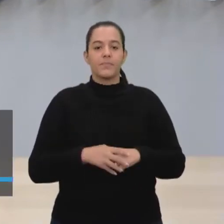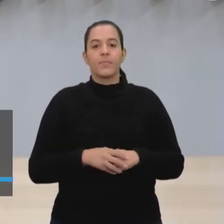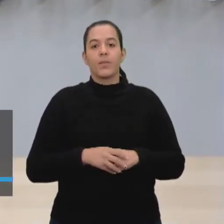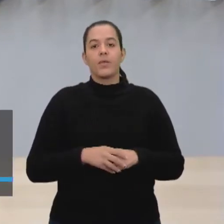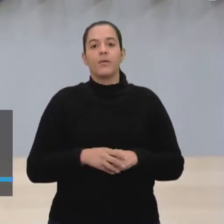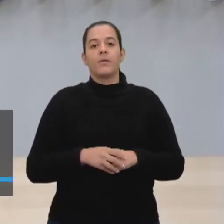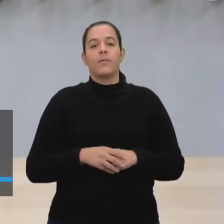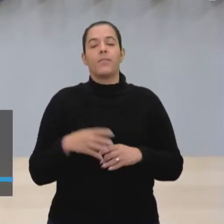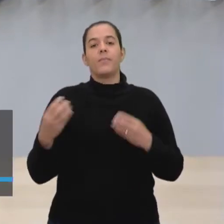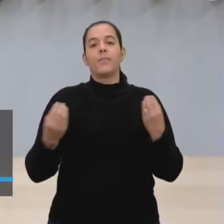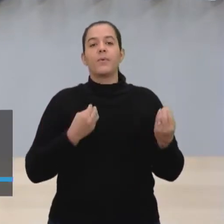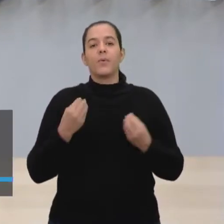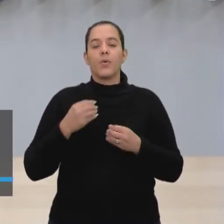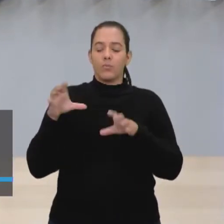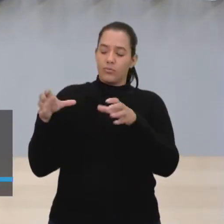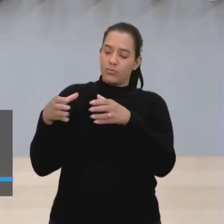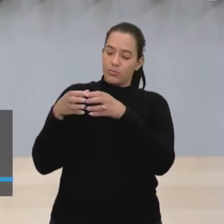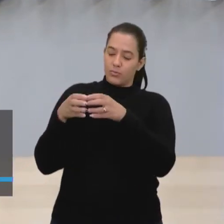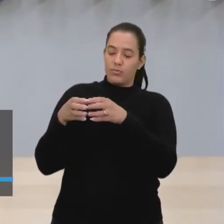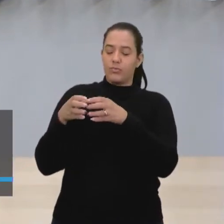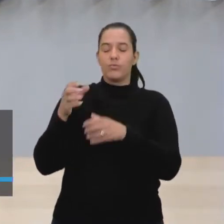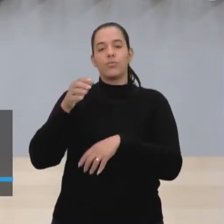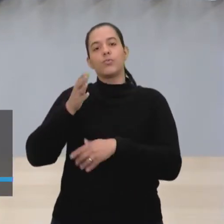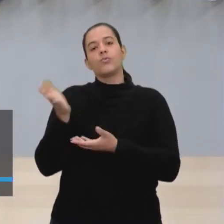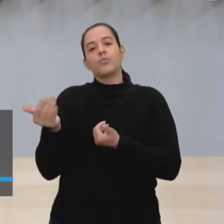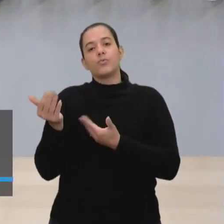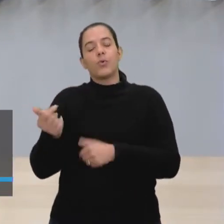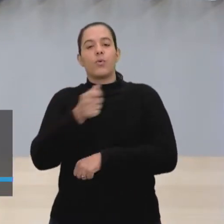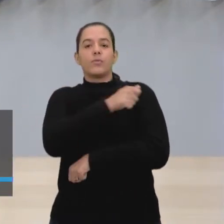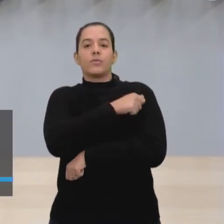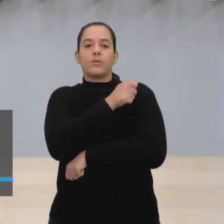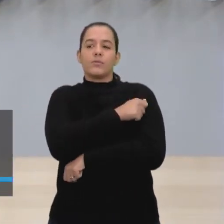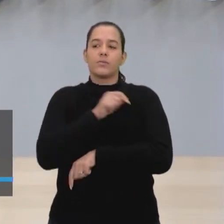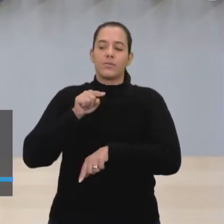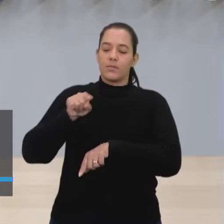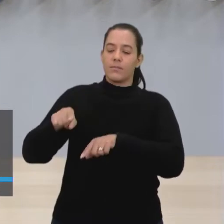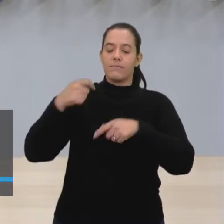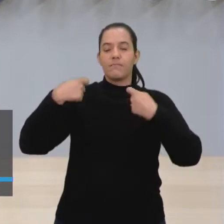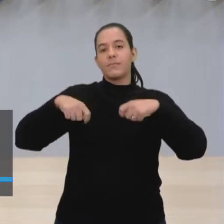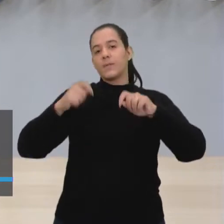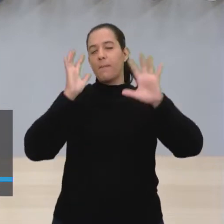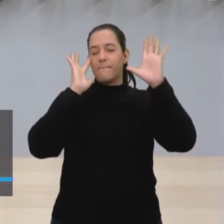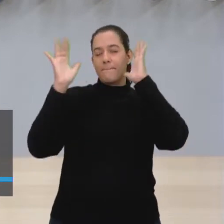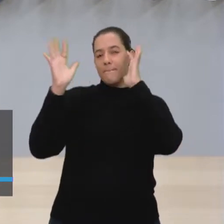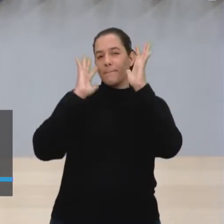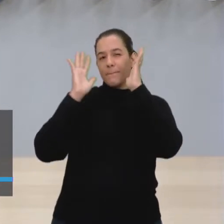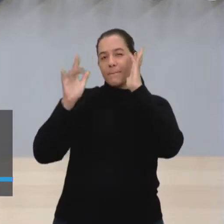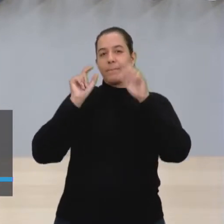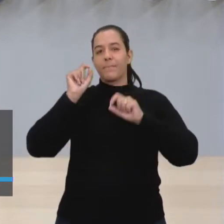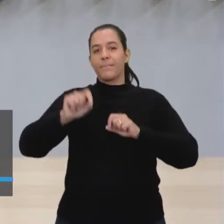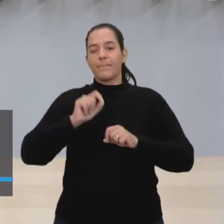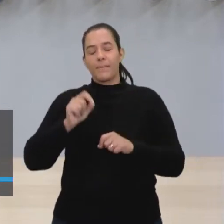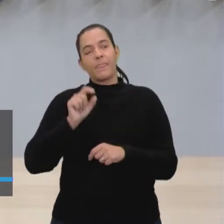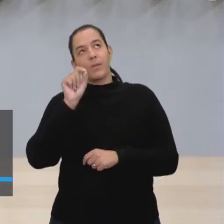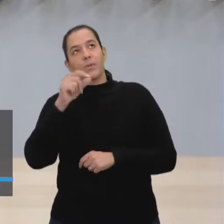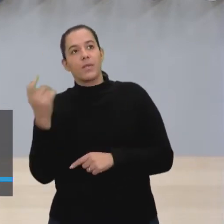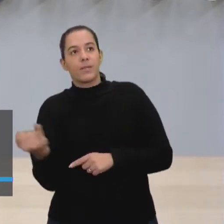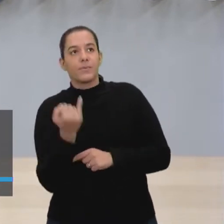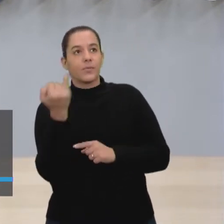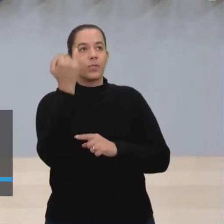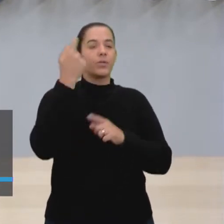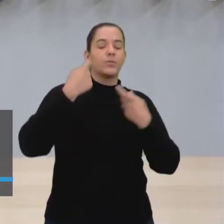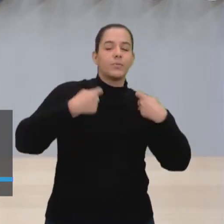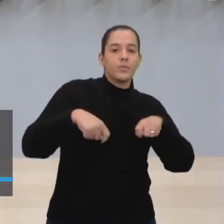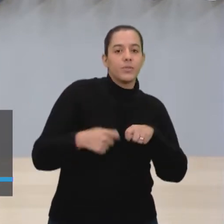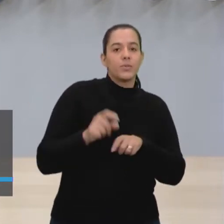estudante vai fazer um jornal comunitário, ele tem que pensar no quê? O que é pertinente, o que é importante, o que é